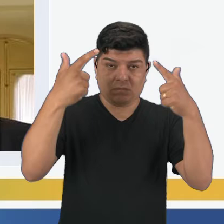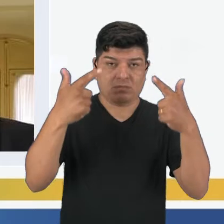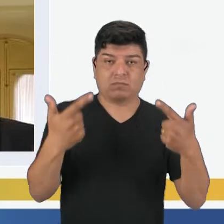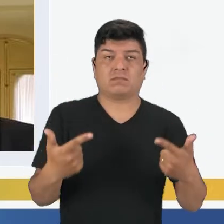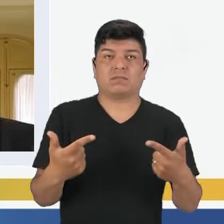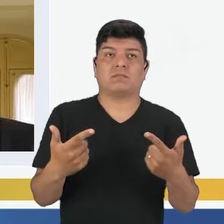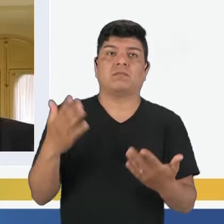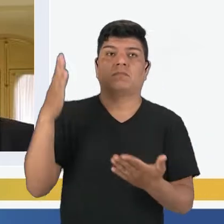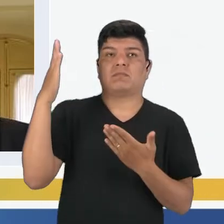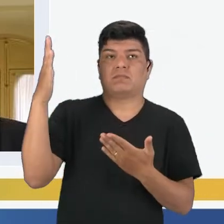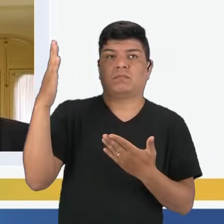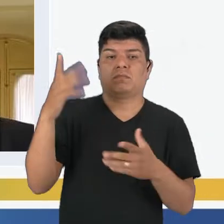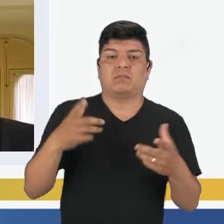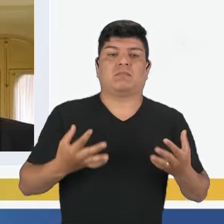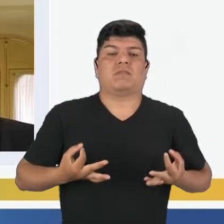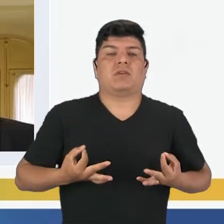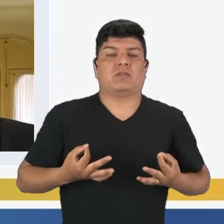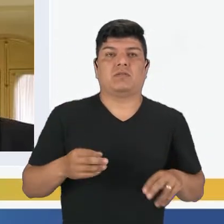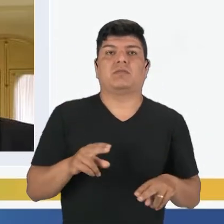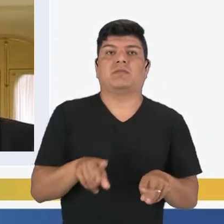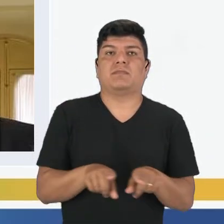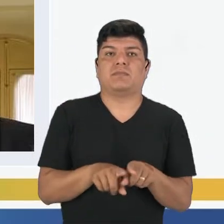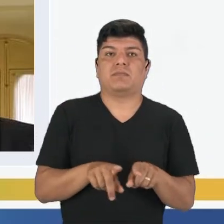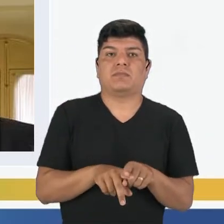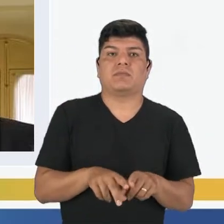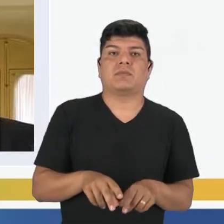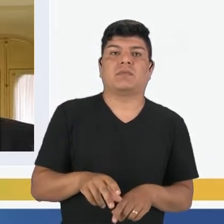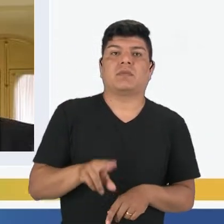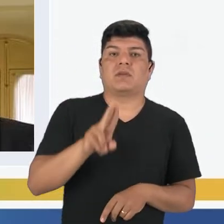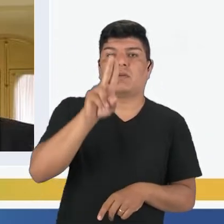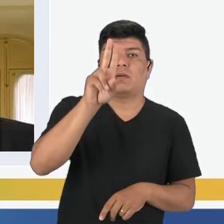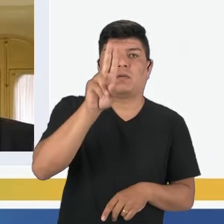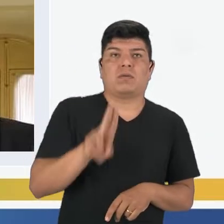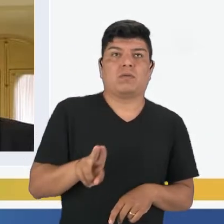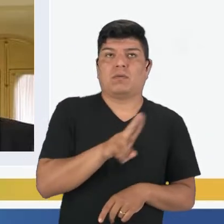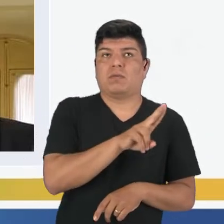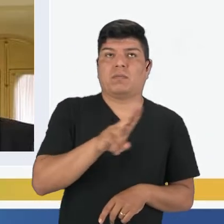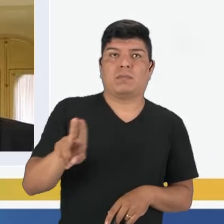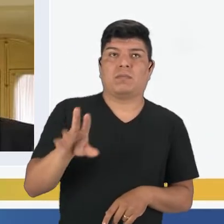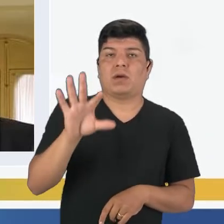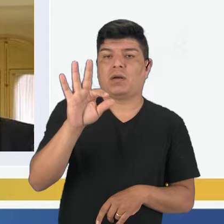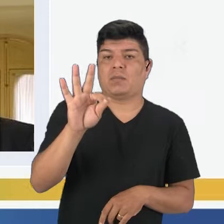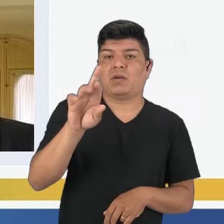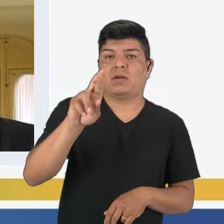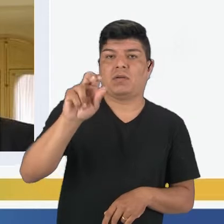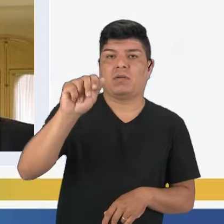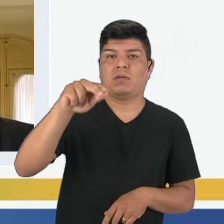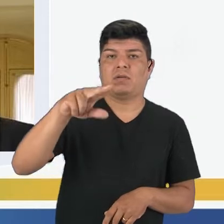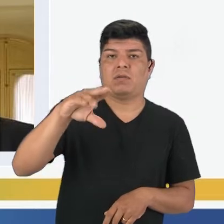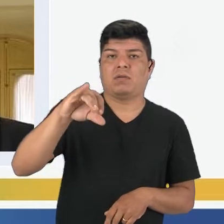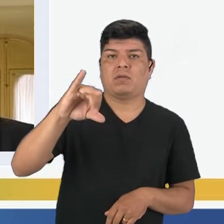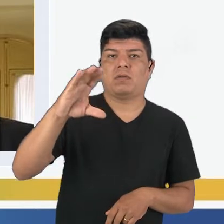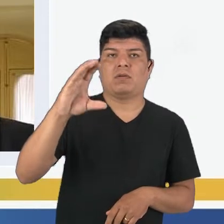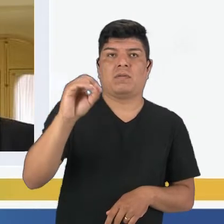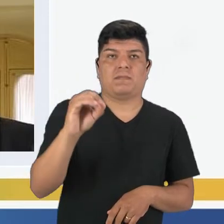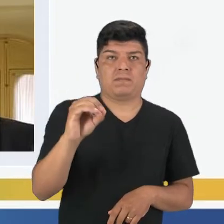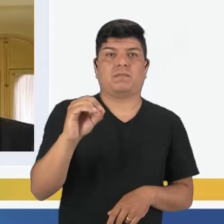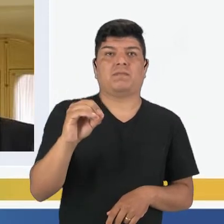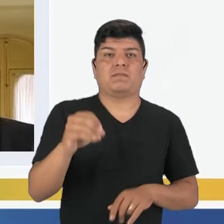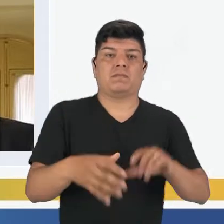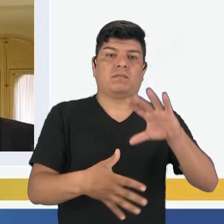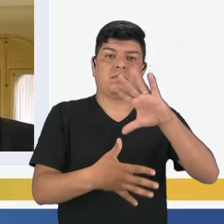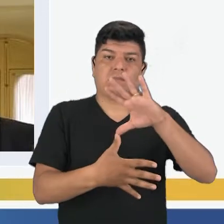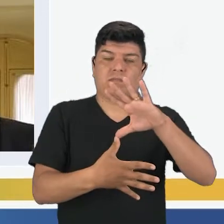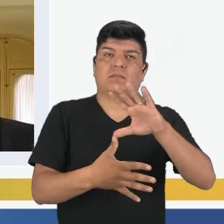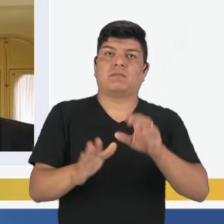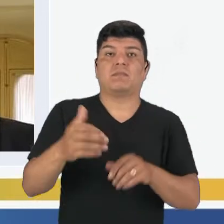esse líder, é um líder budista. E o Papa Francisco, não é? É o primeiro Papa de origem latino-americana, não